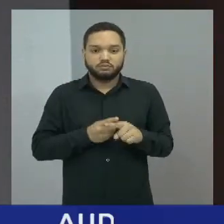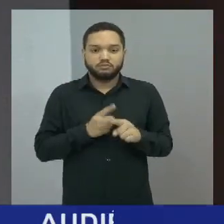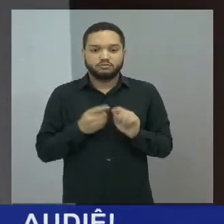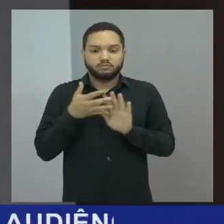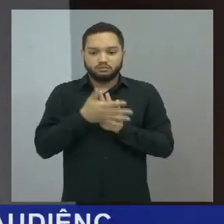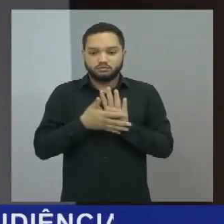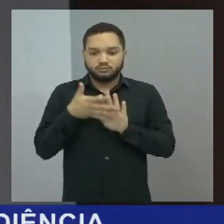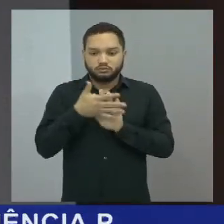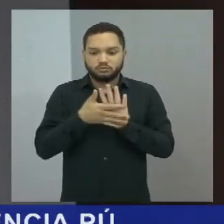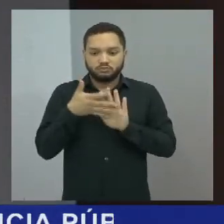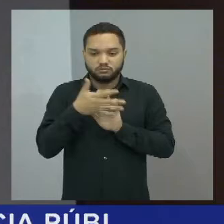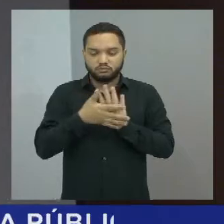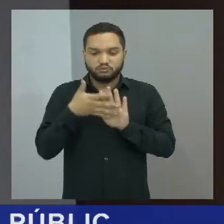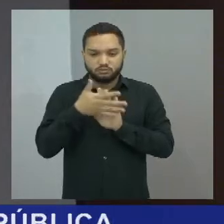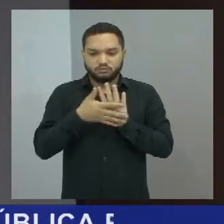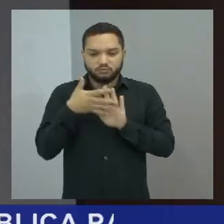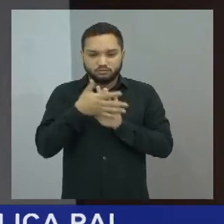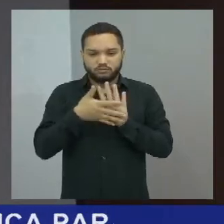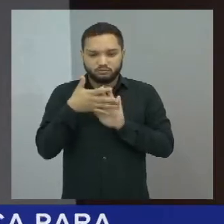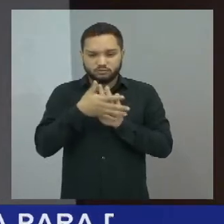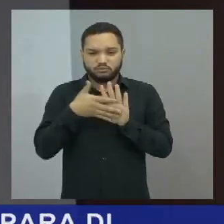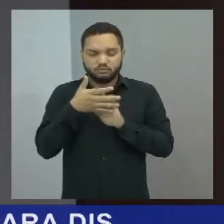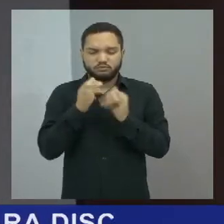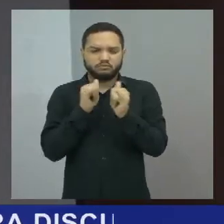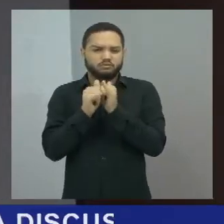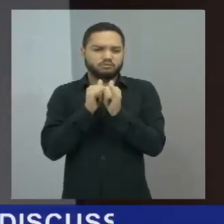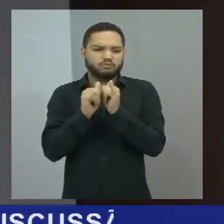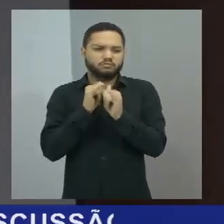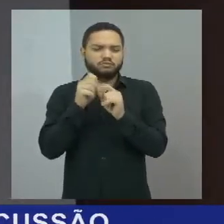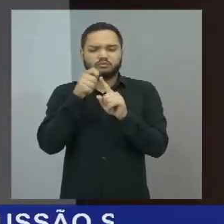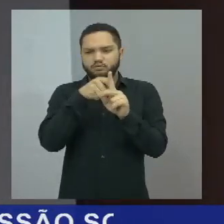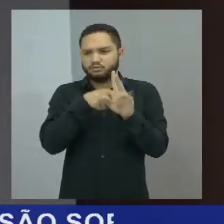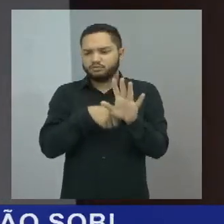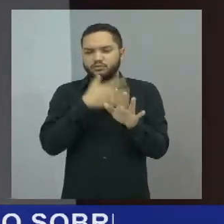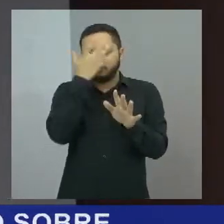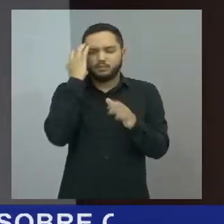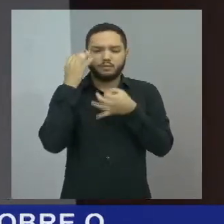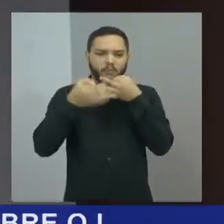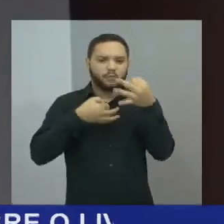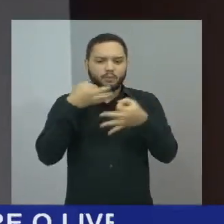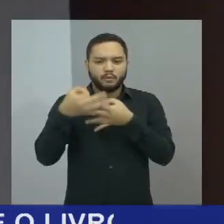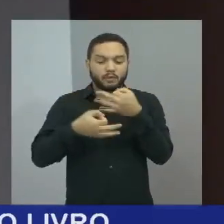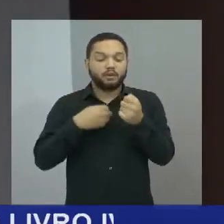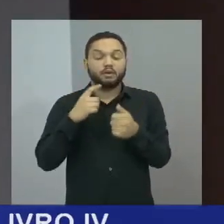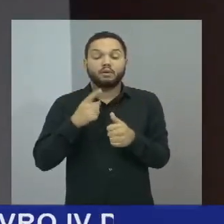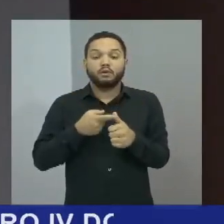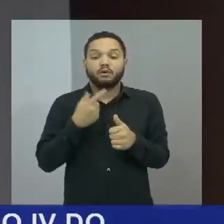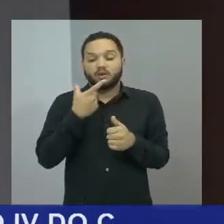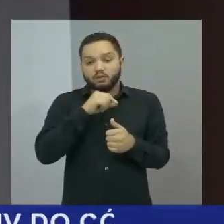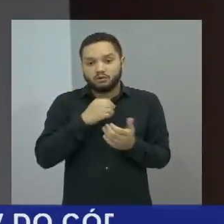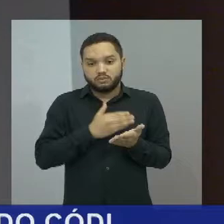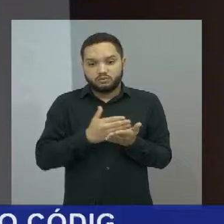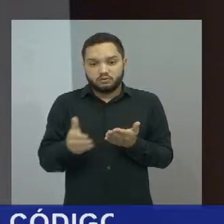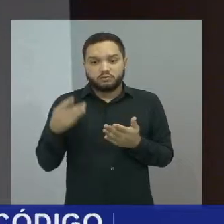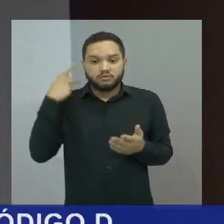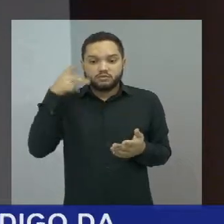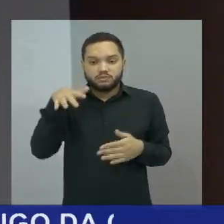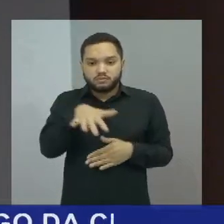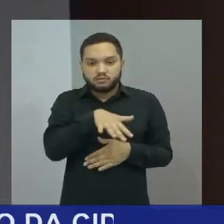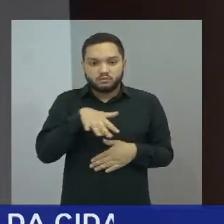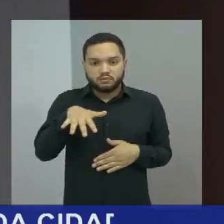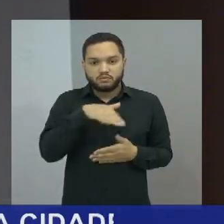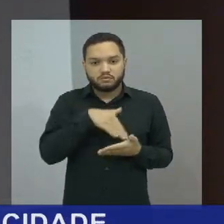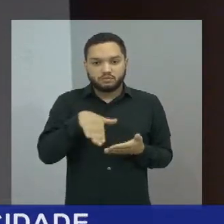texto ele ficou em consulta pública pela internet durante vários meses. Ele foi inicialmente elaborado pela Procuradoria-Geral do Município,